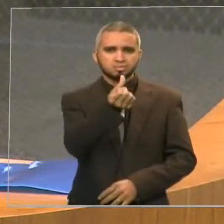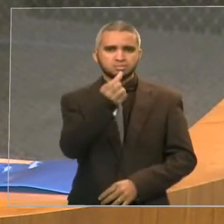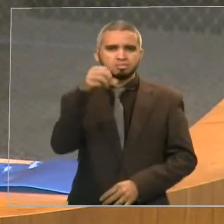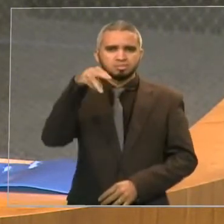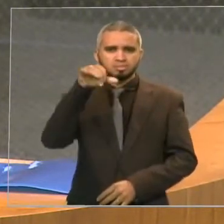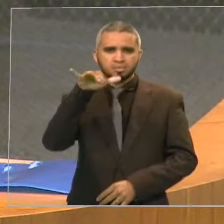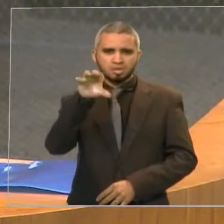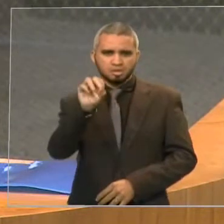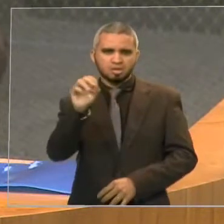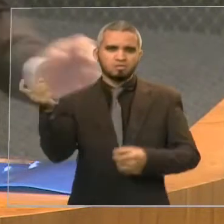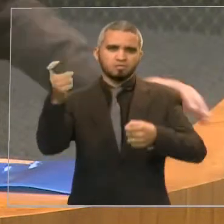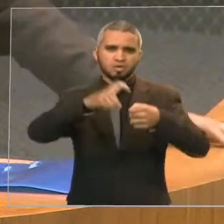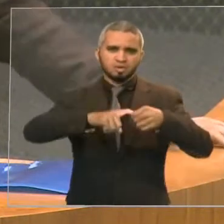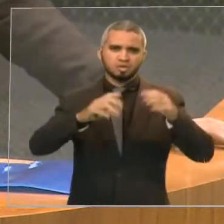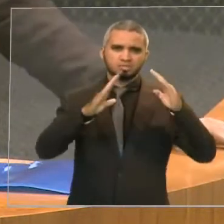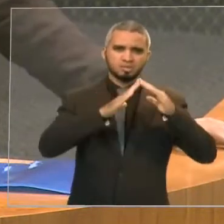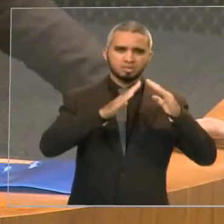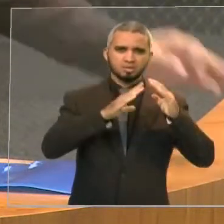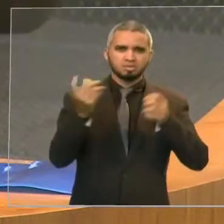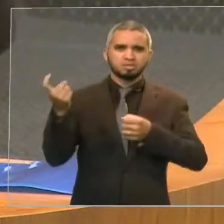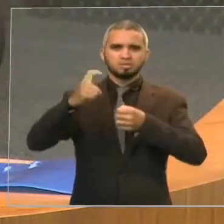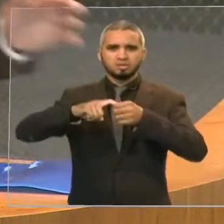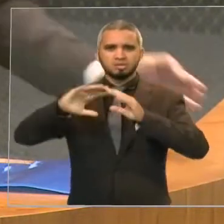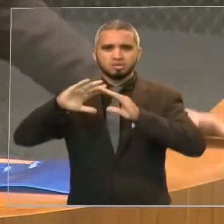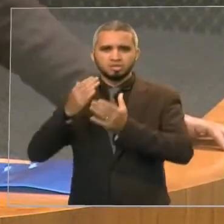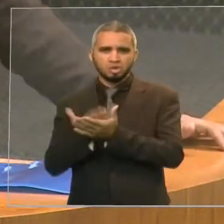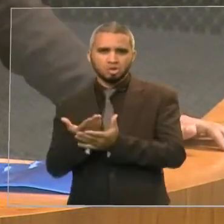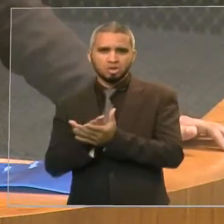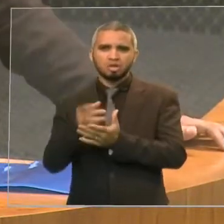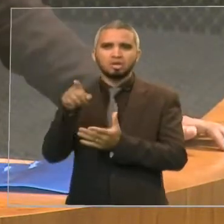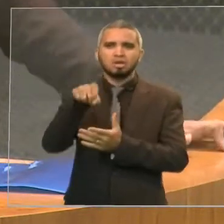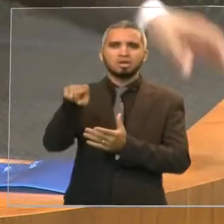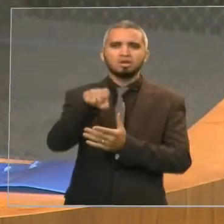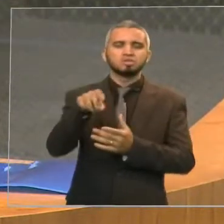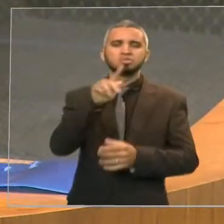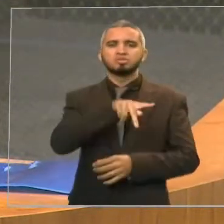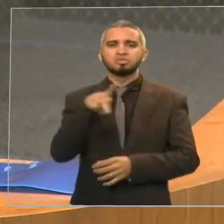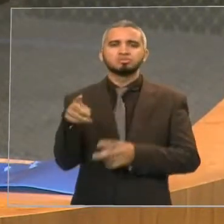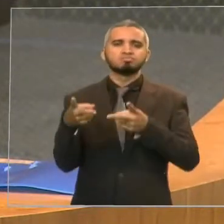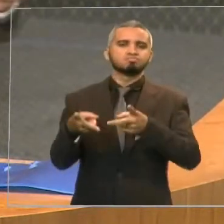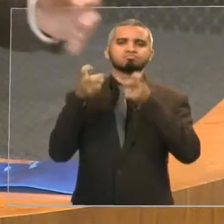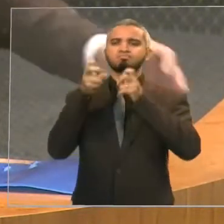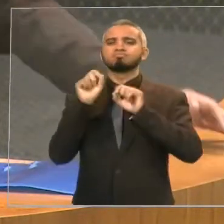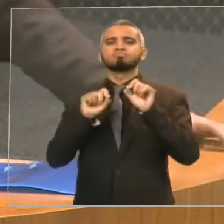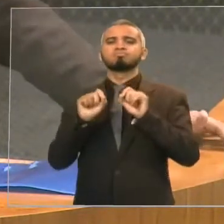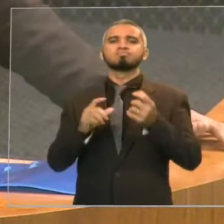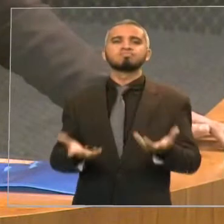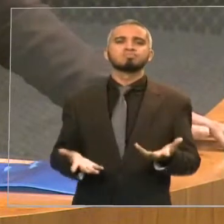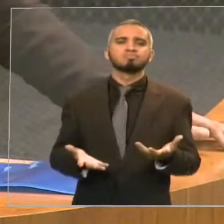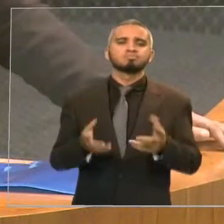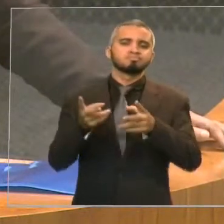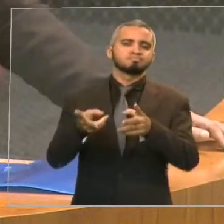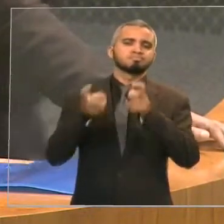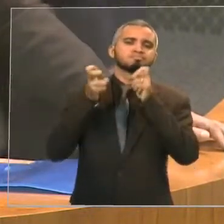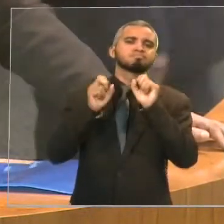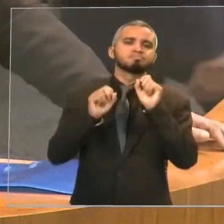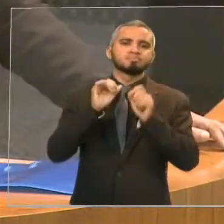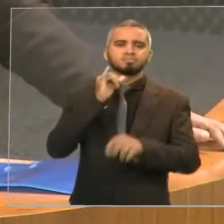para suas casas, retornando para suas escolas? Qual a impressão? A impressão da decepção,